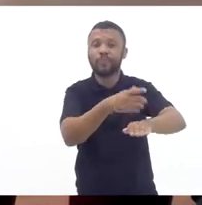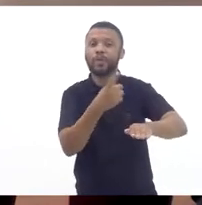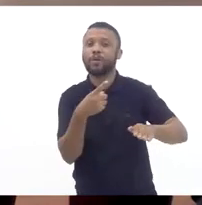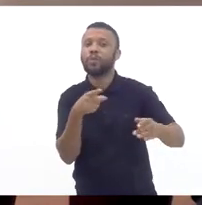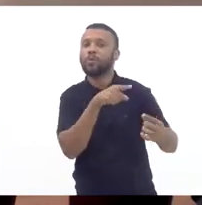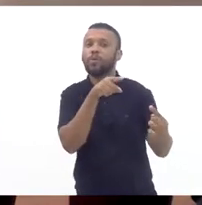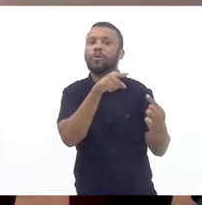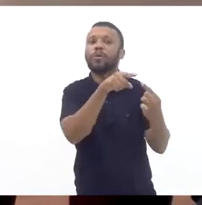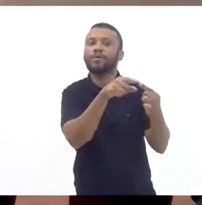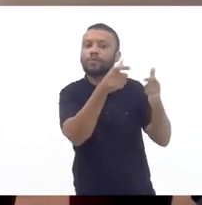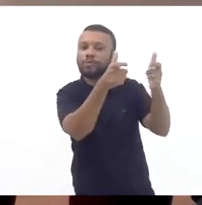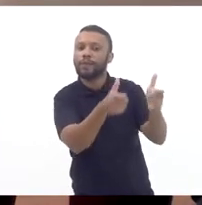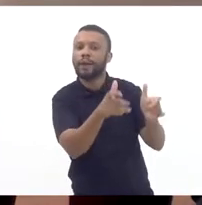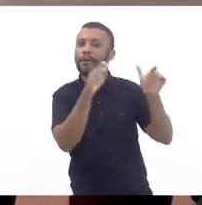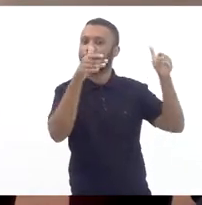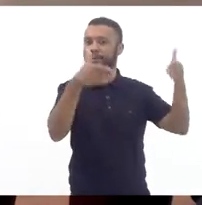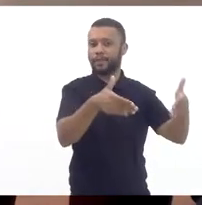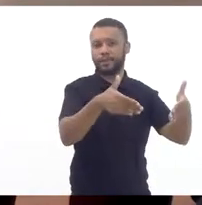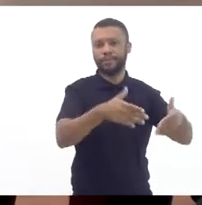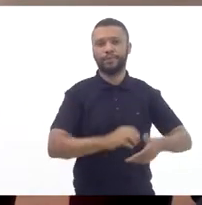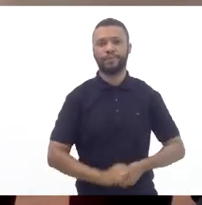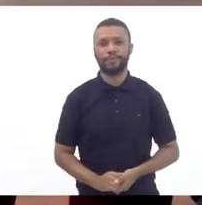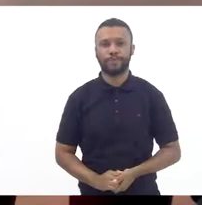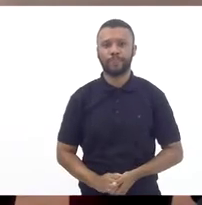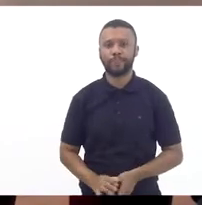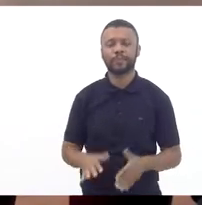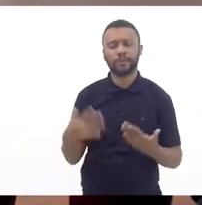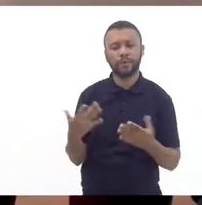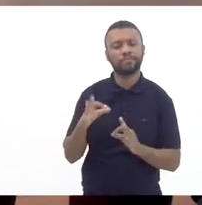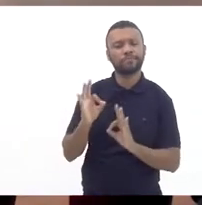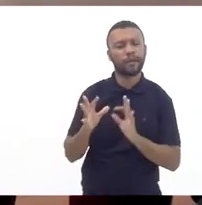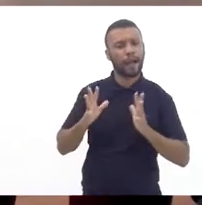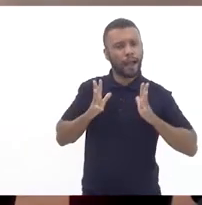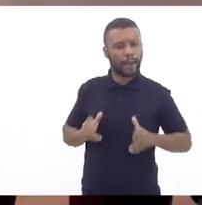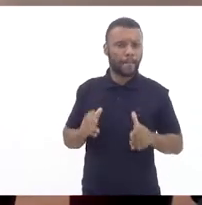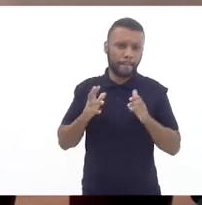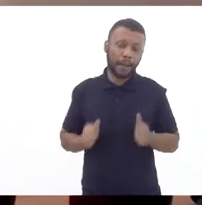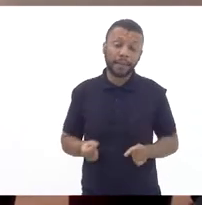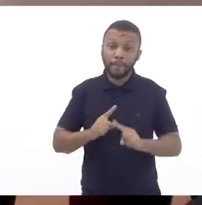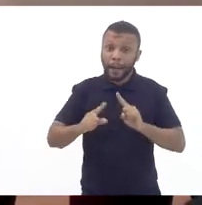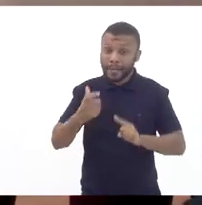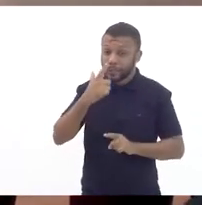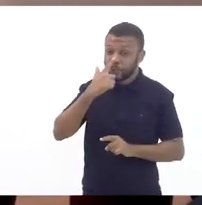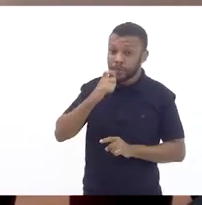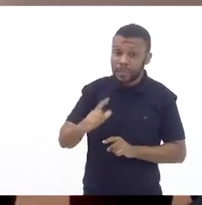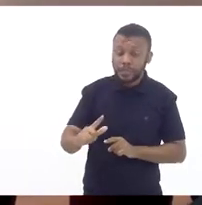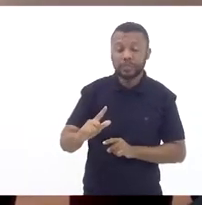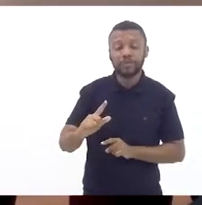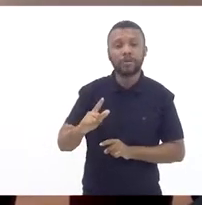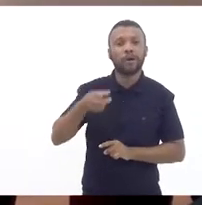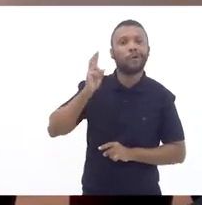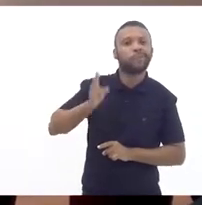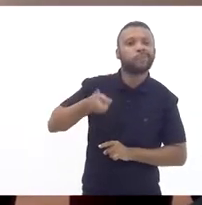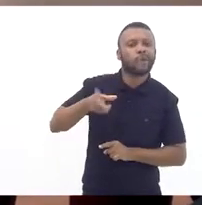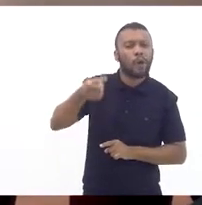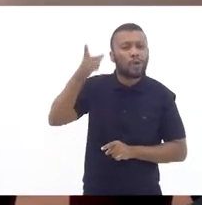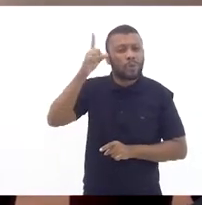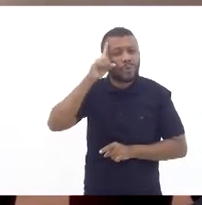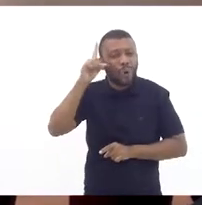destino. Então, isso é feito, só que, no caso do lixo, a gente não vem se manter isso